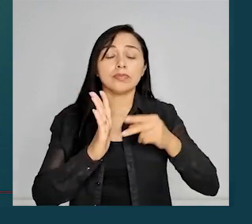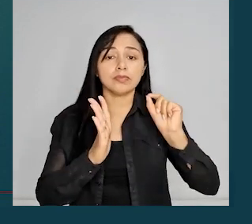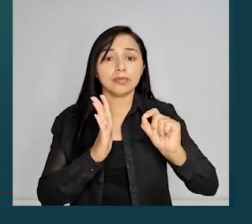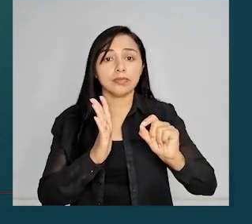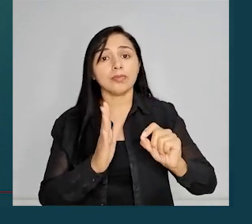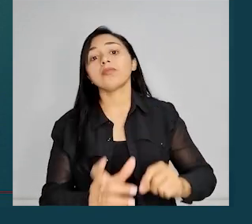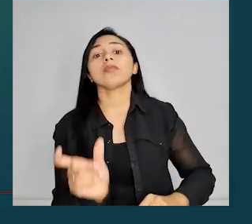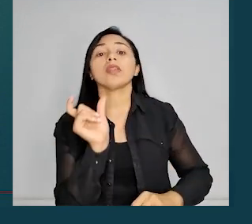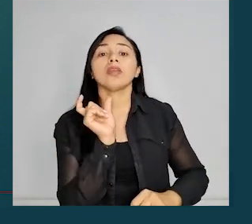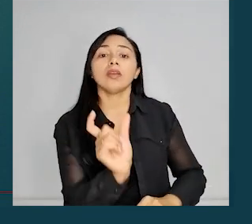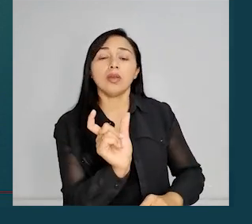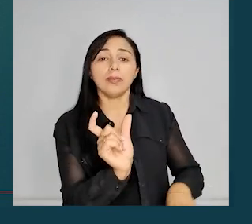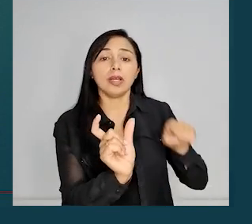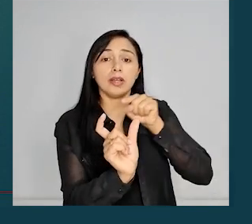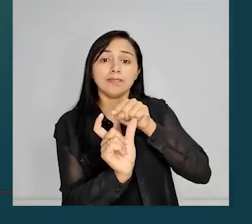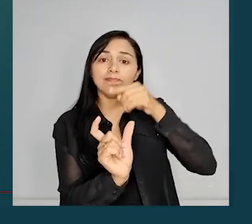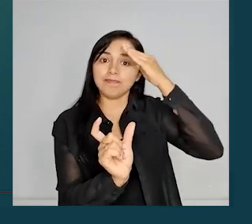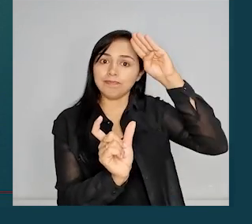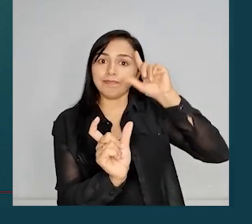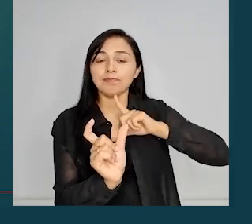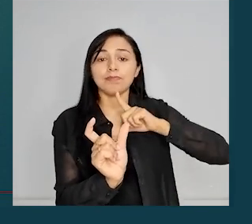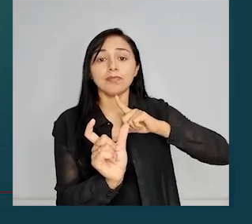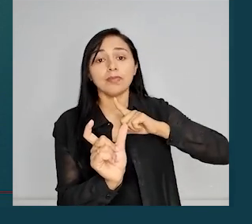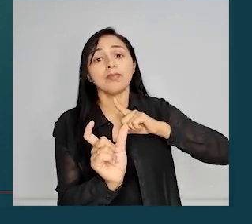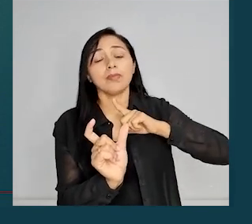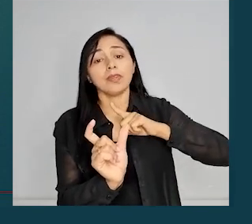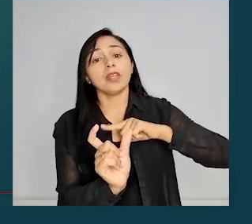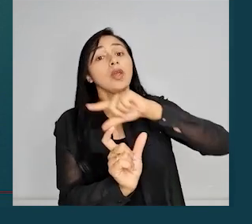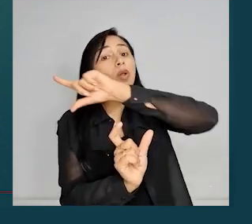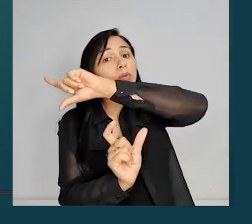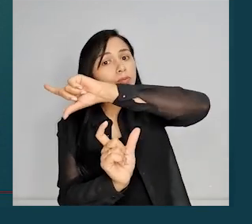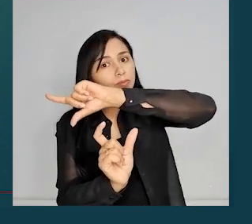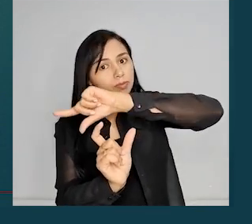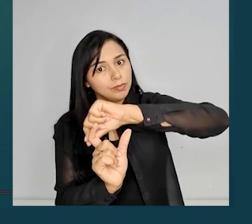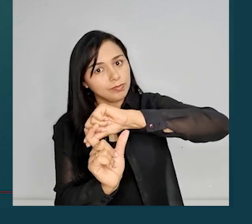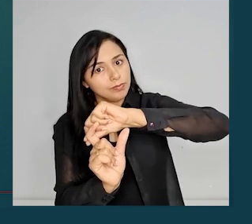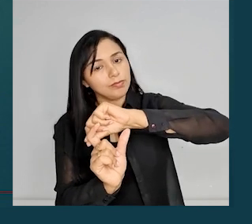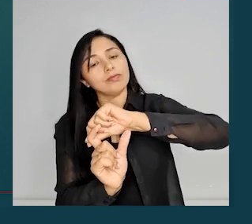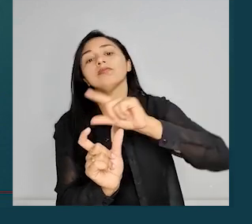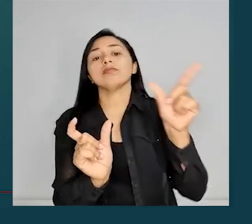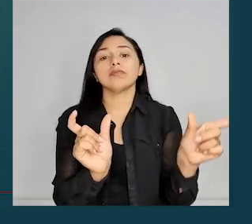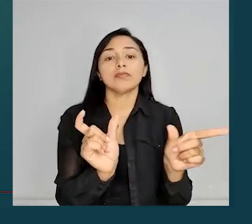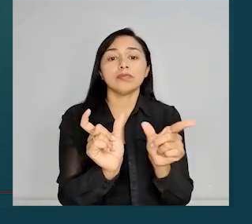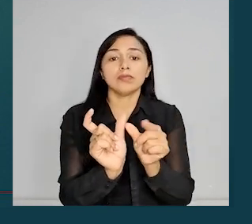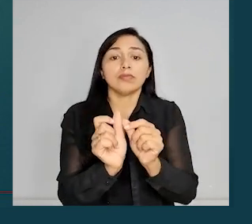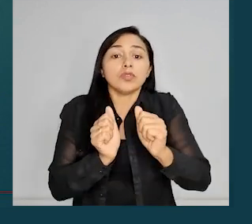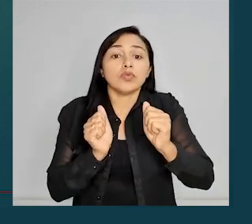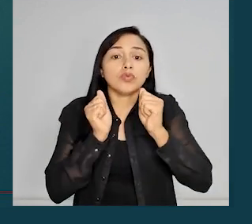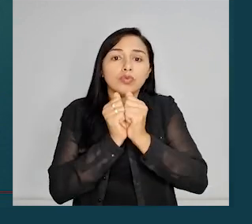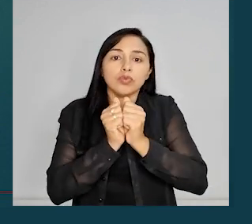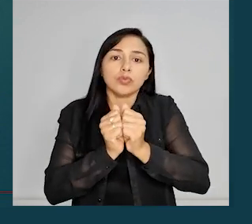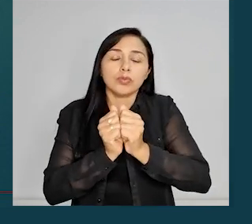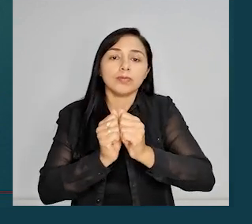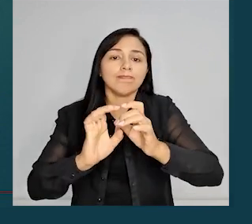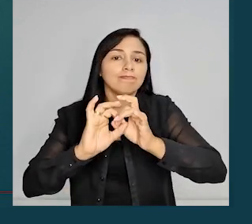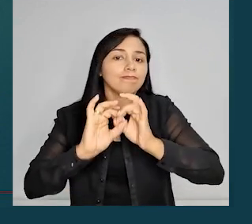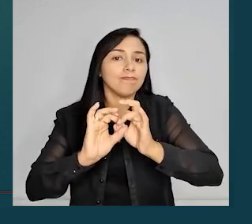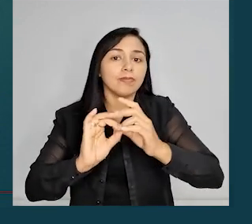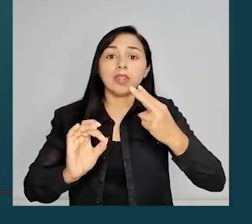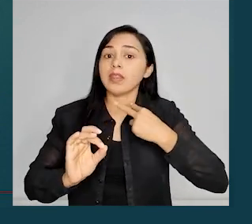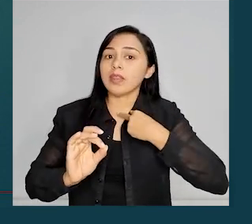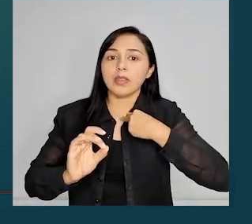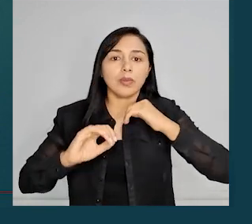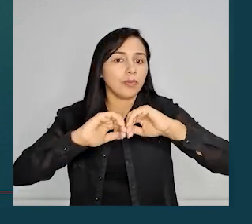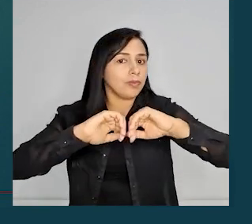sufixo são acrescentados à palavra primitiva de forma dependente, ou seja, os dois afixos